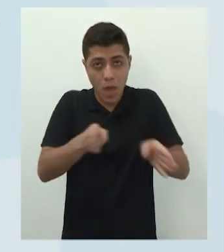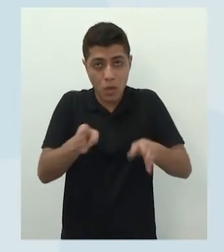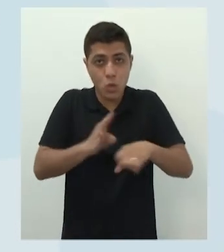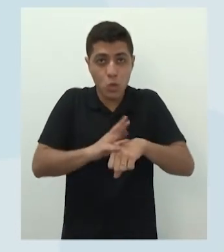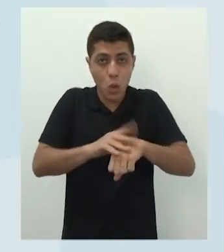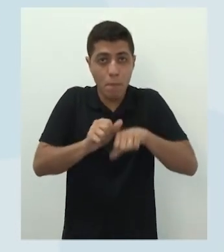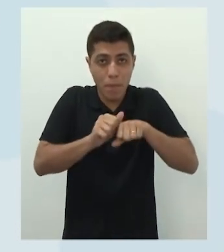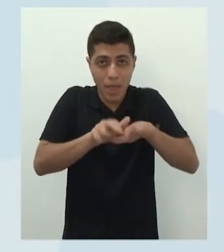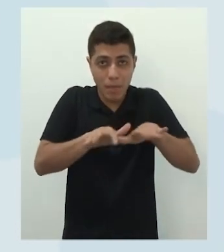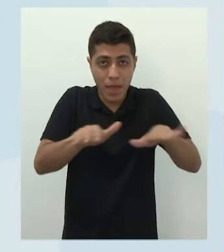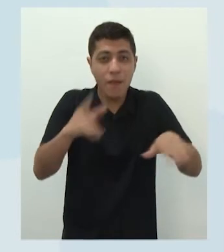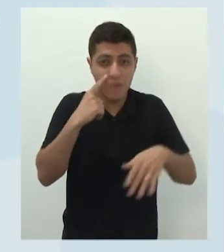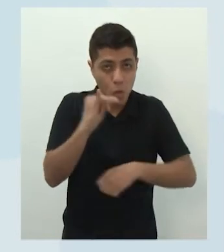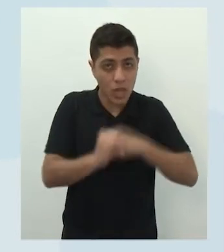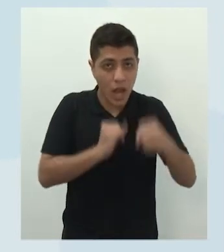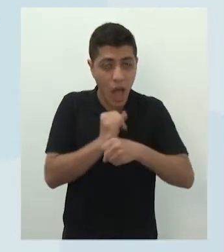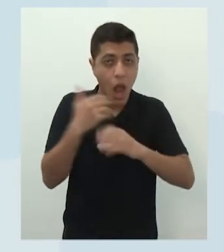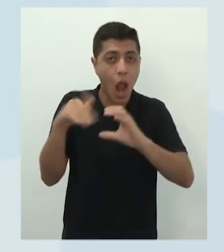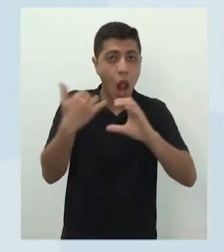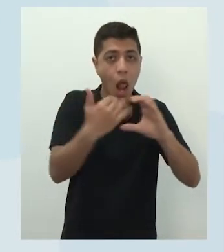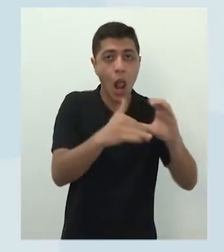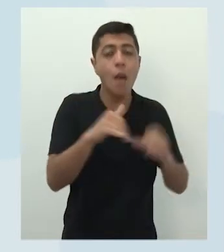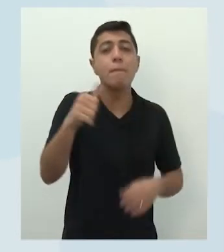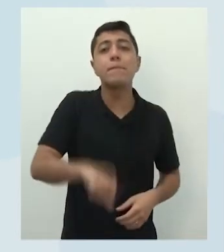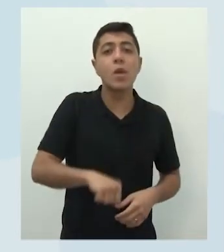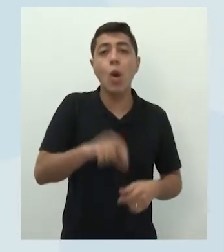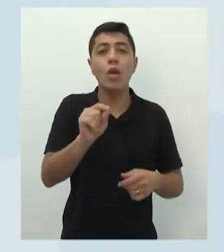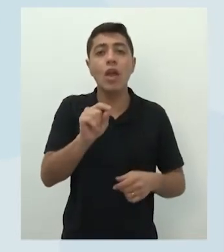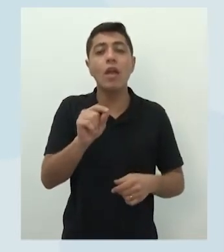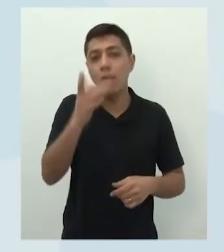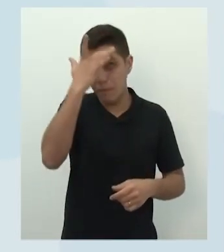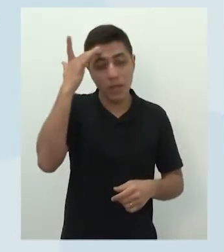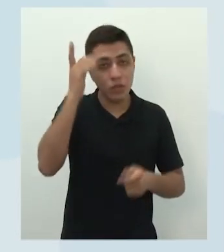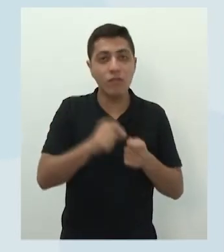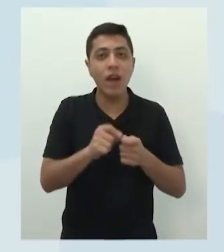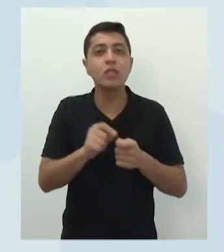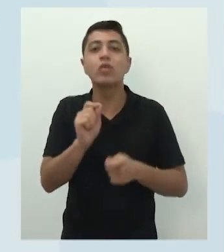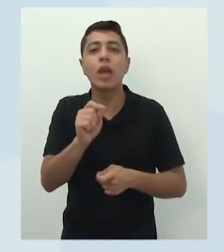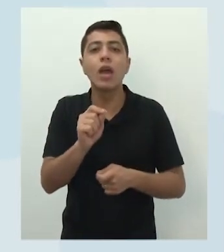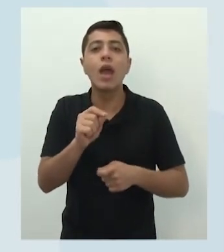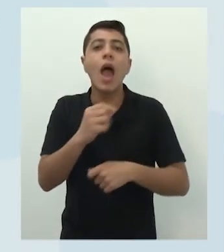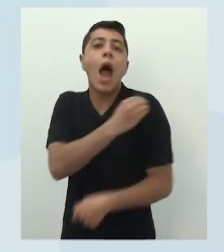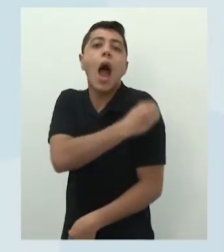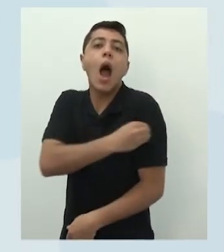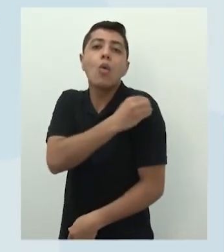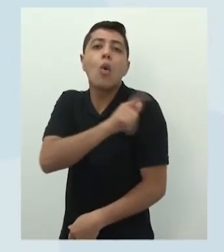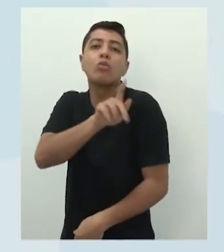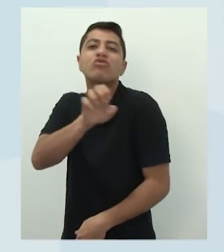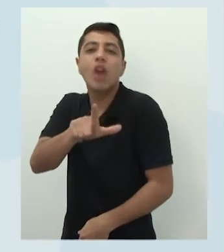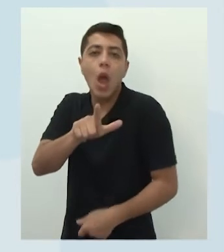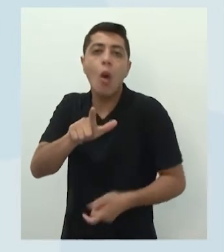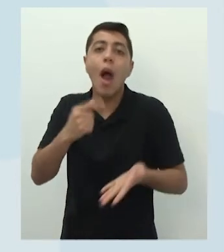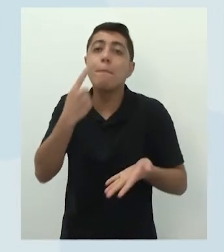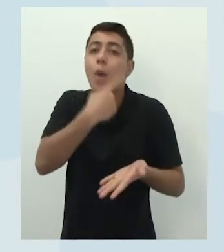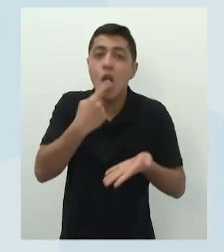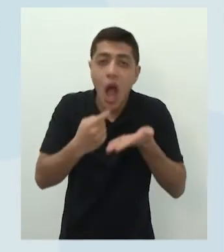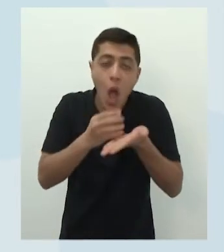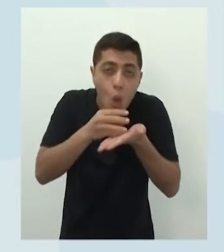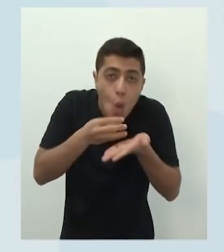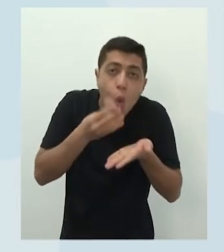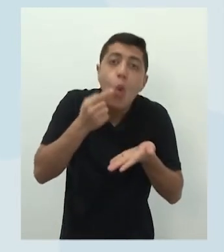isso, se vocês tiverem alguma dúvida, é o desafio da asfixia. Seja aquele clássico, né, de empurrar na parede, você já deve